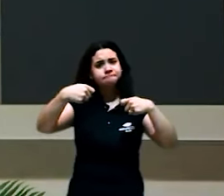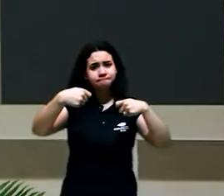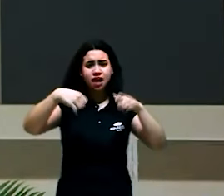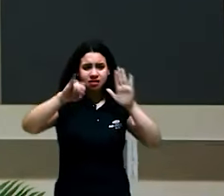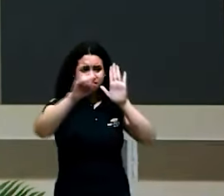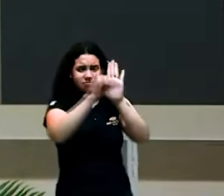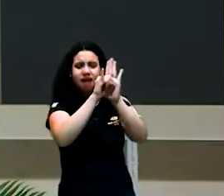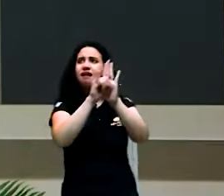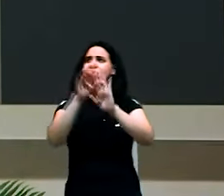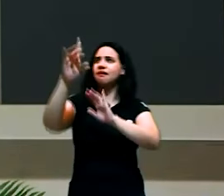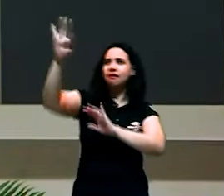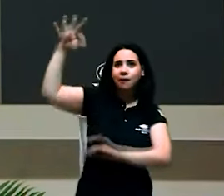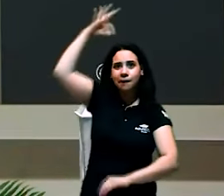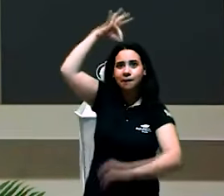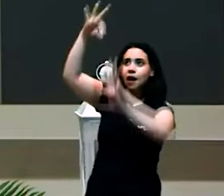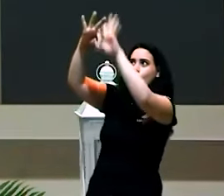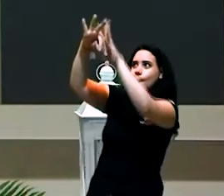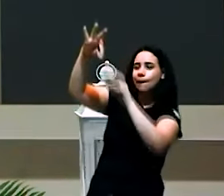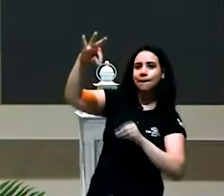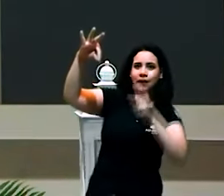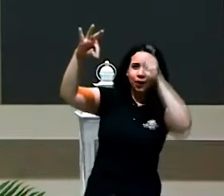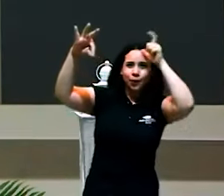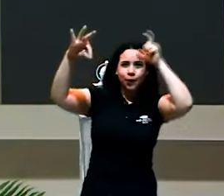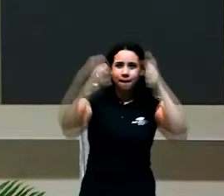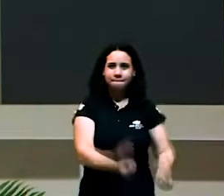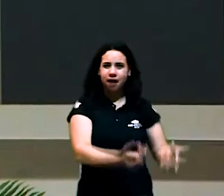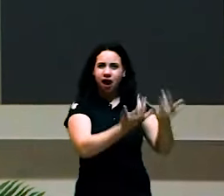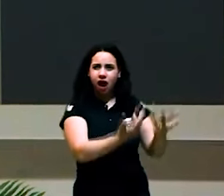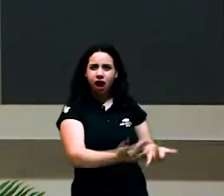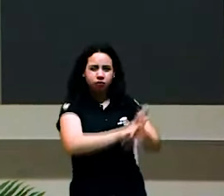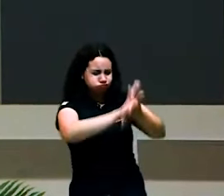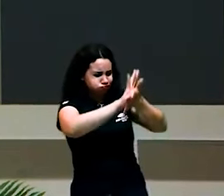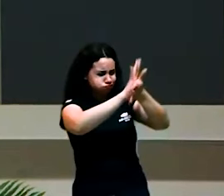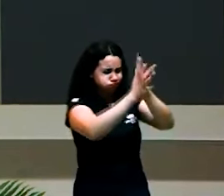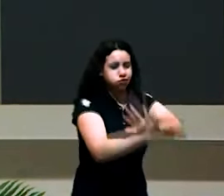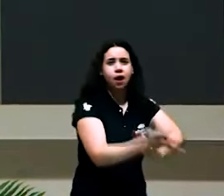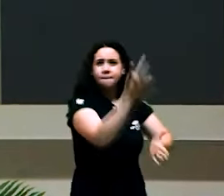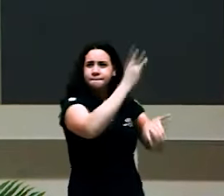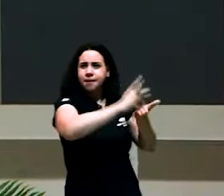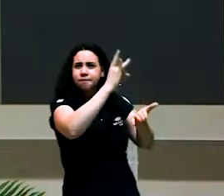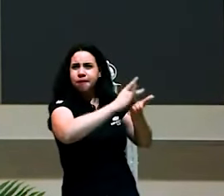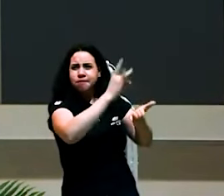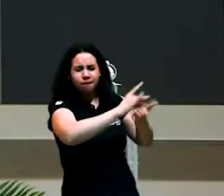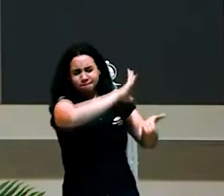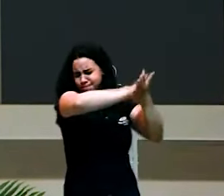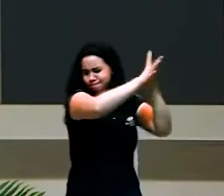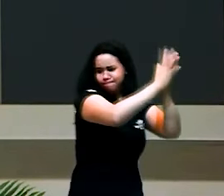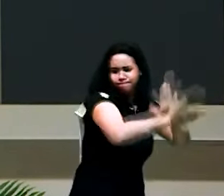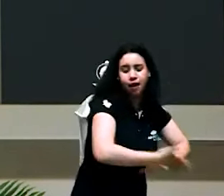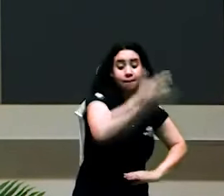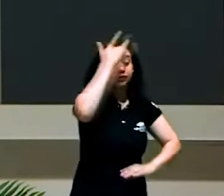os infernos tremem, os demônios não resistem, os doentes são curados, há batismo do